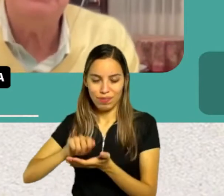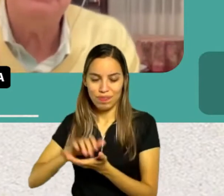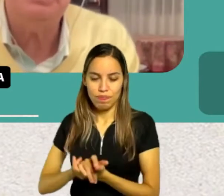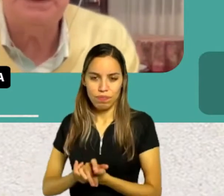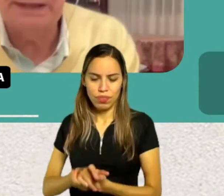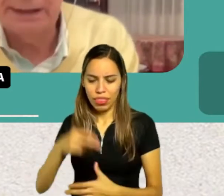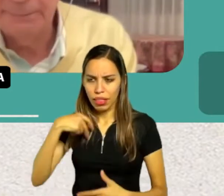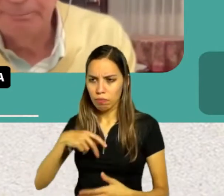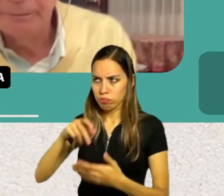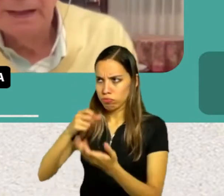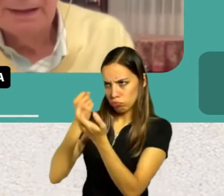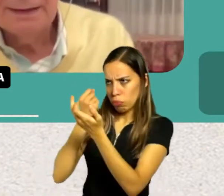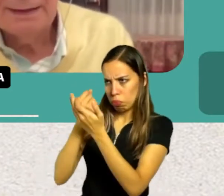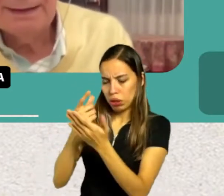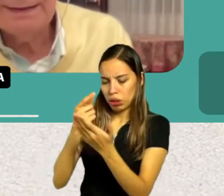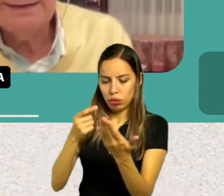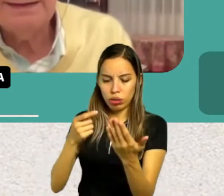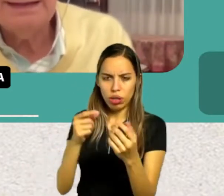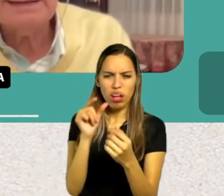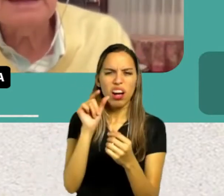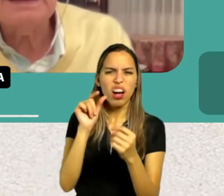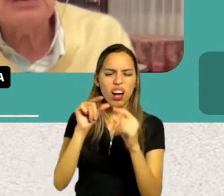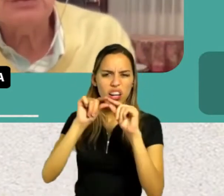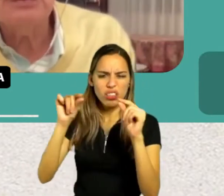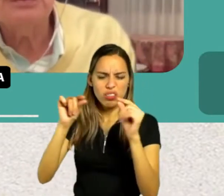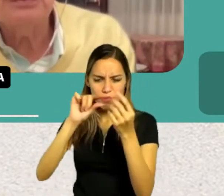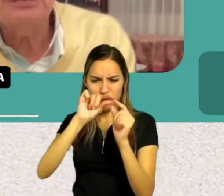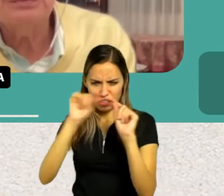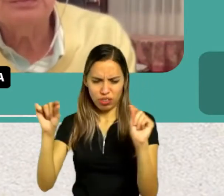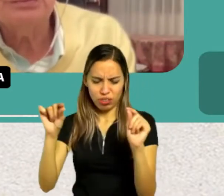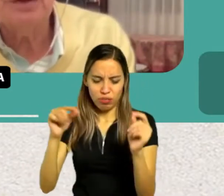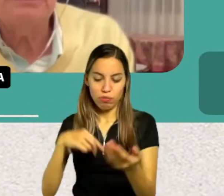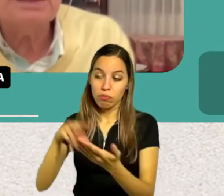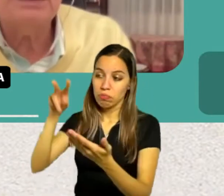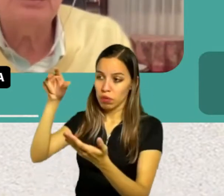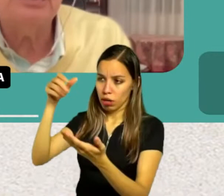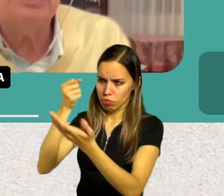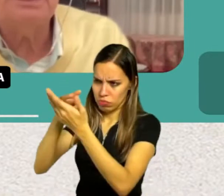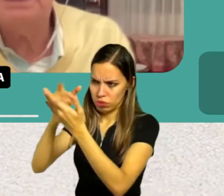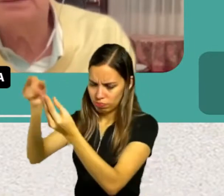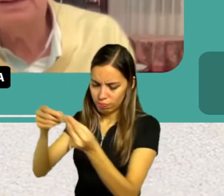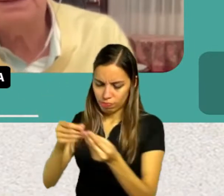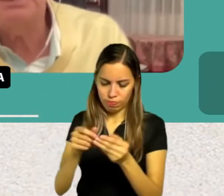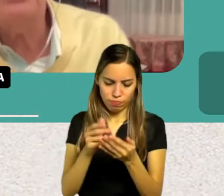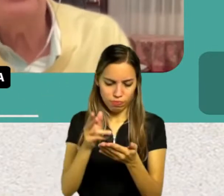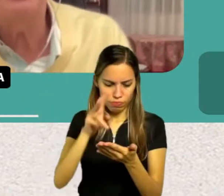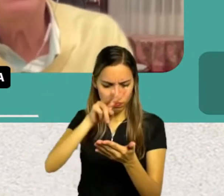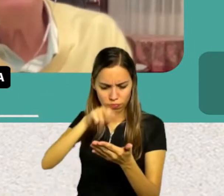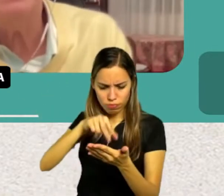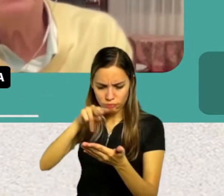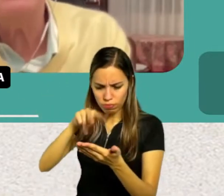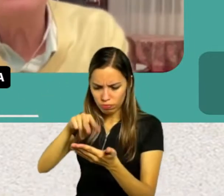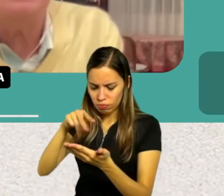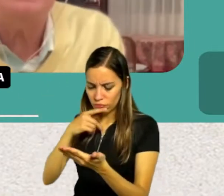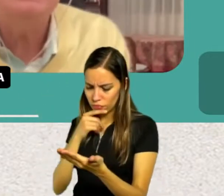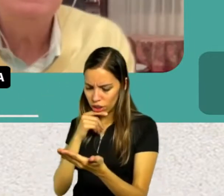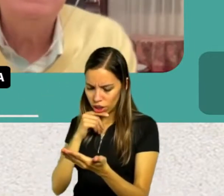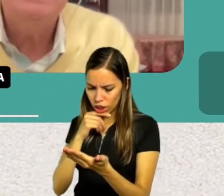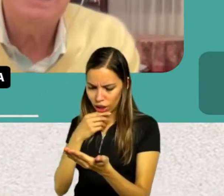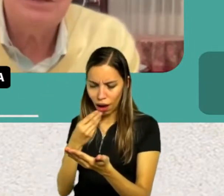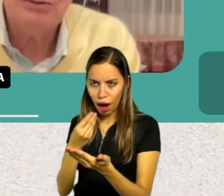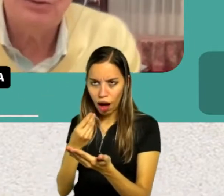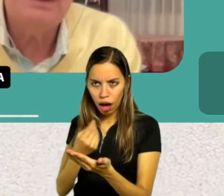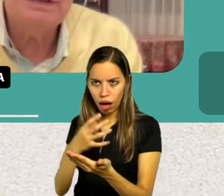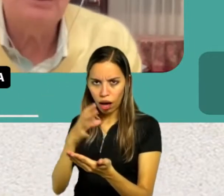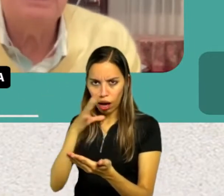livro. É um livrinho pequeno. E ele, às tantas, um jovem escritor, numa entrevista, perguntou para ele como é que eu sei